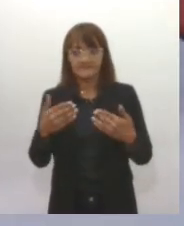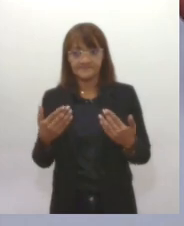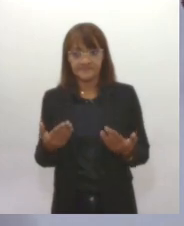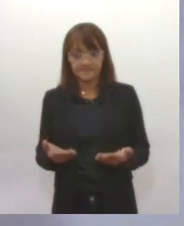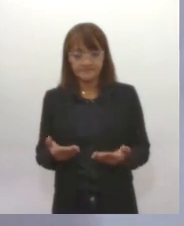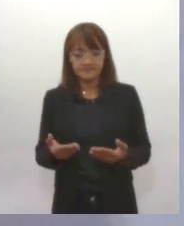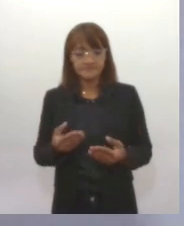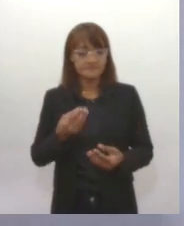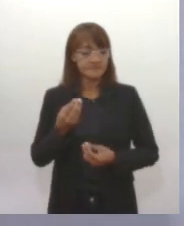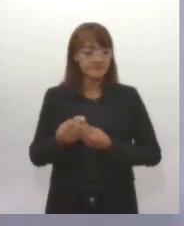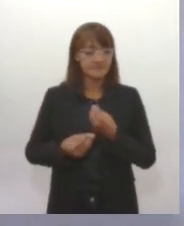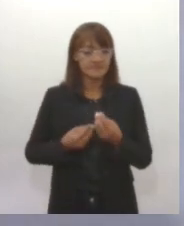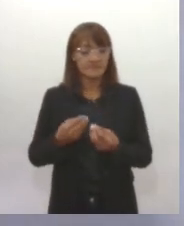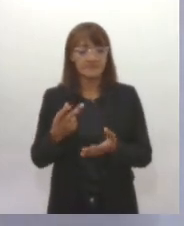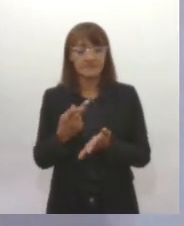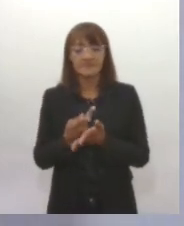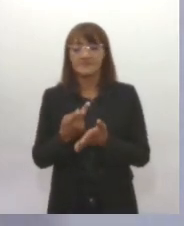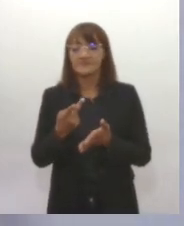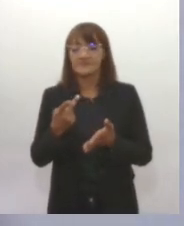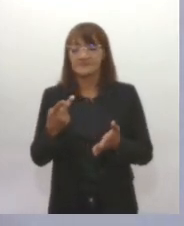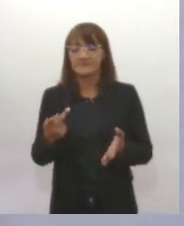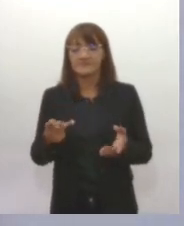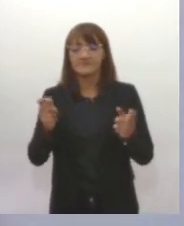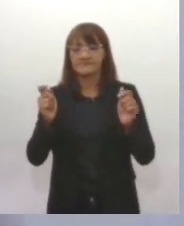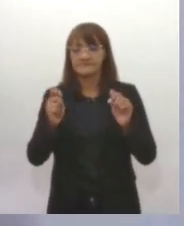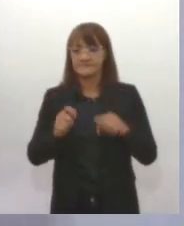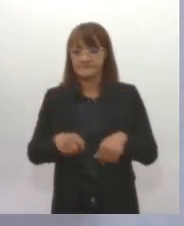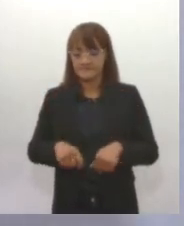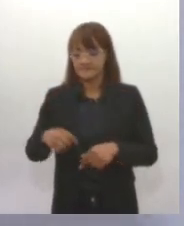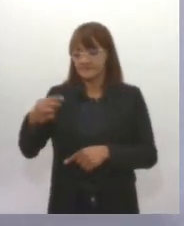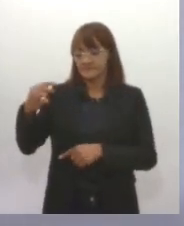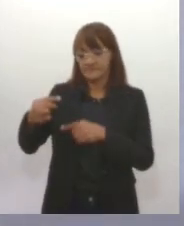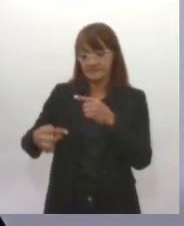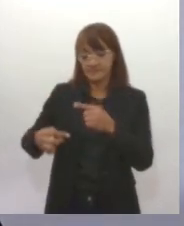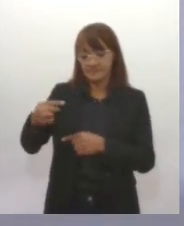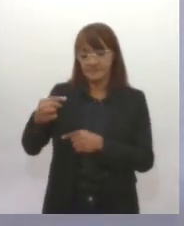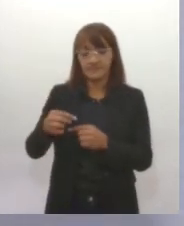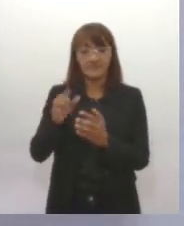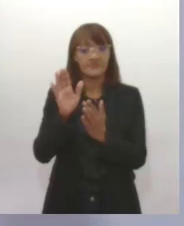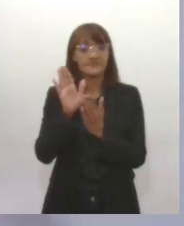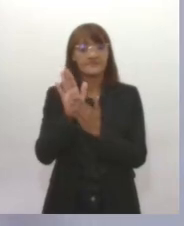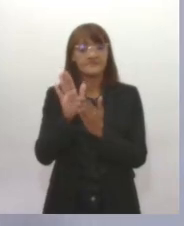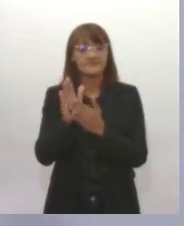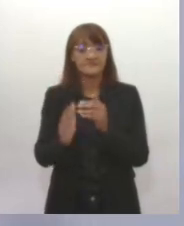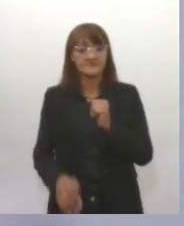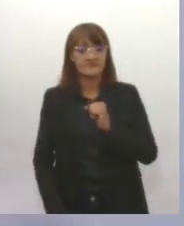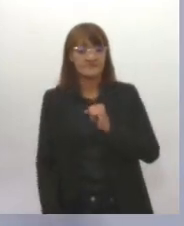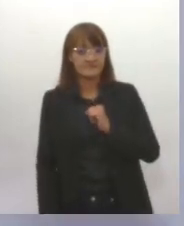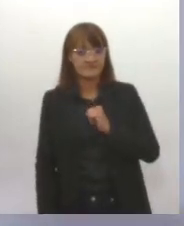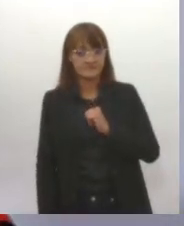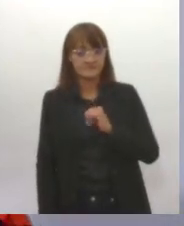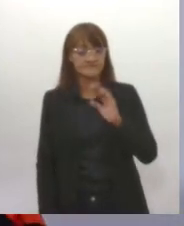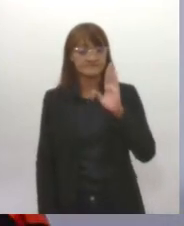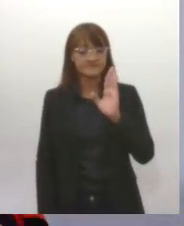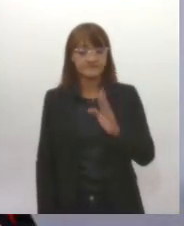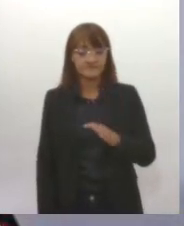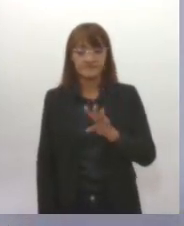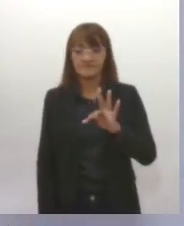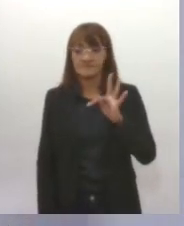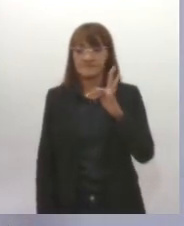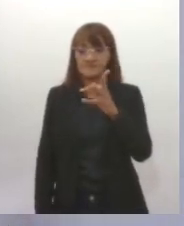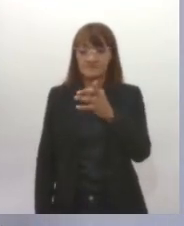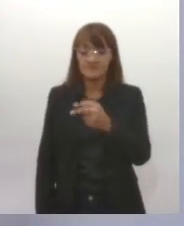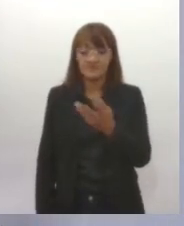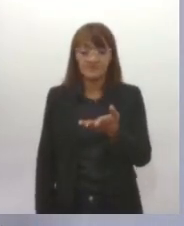que sejam dialogado, propostos políticas públicas para que melhore a condição